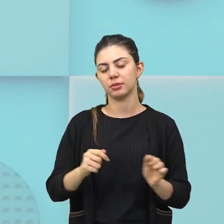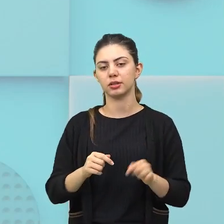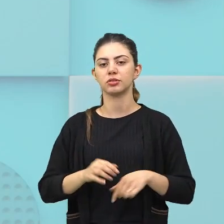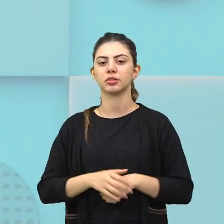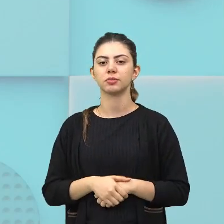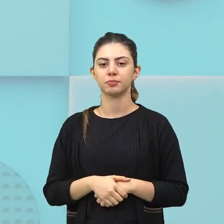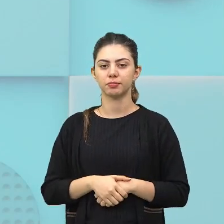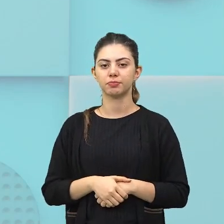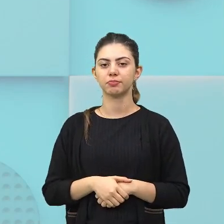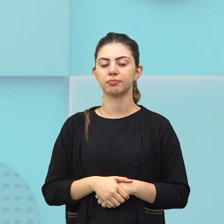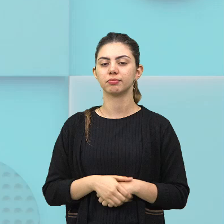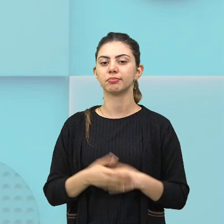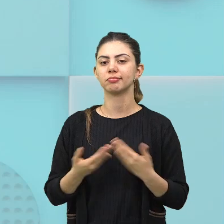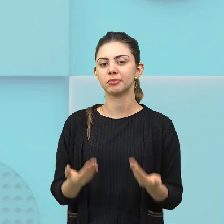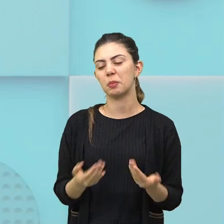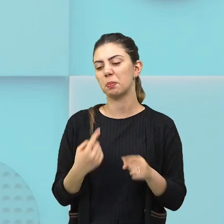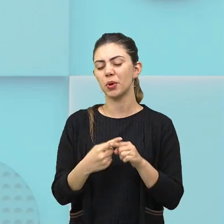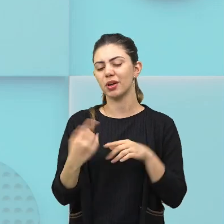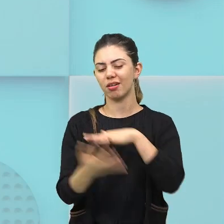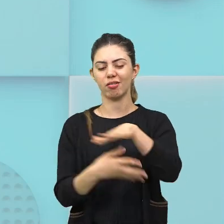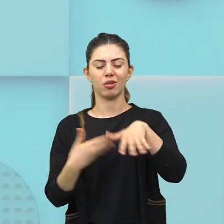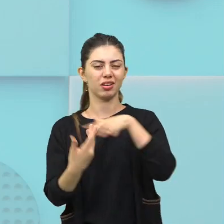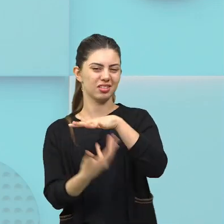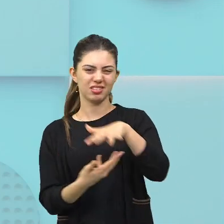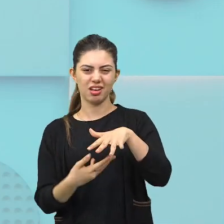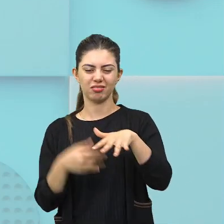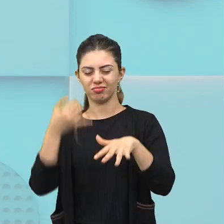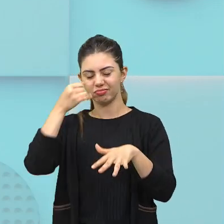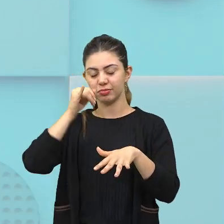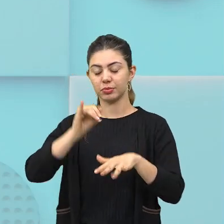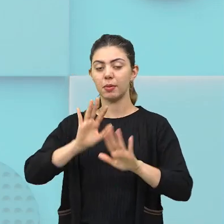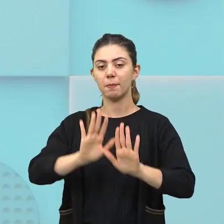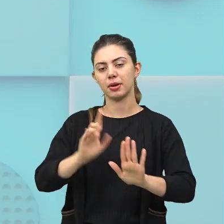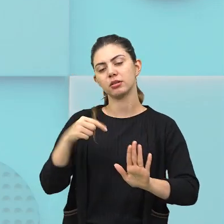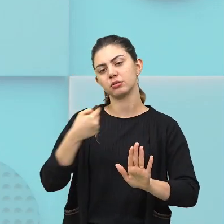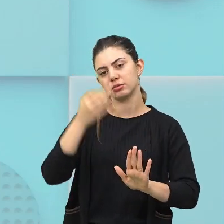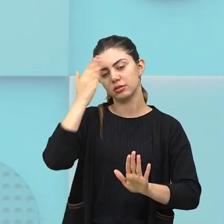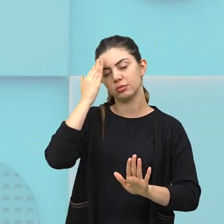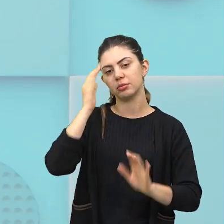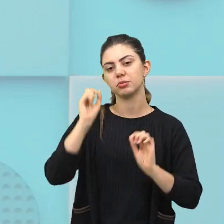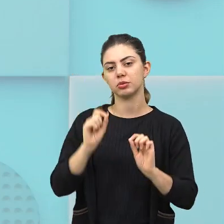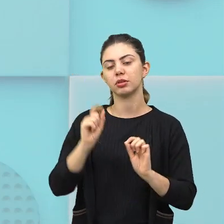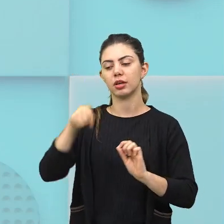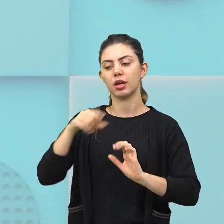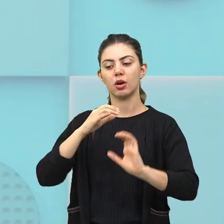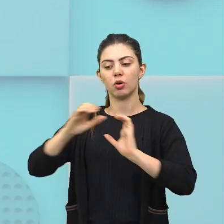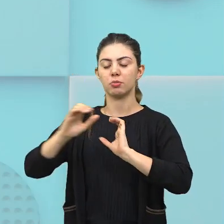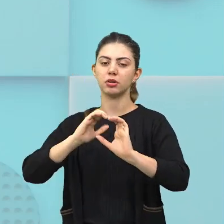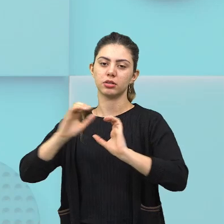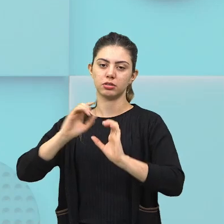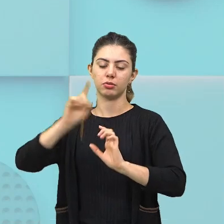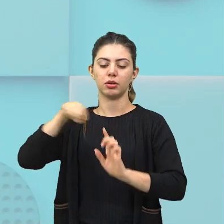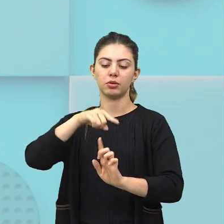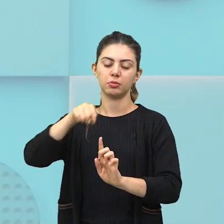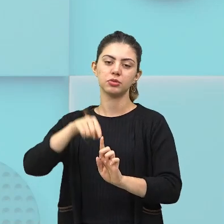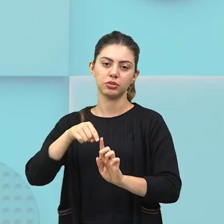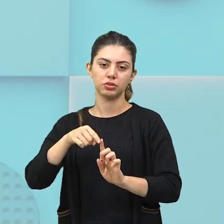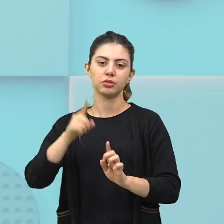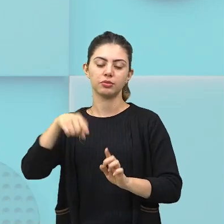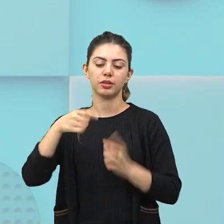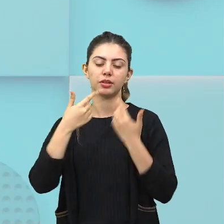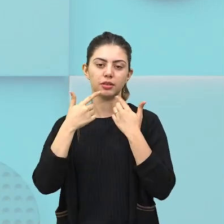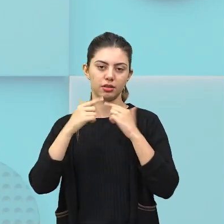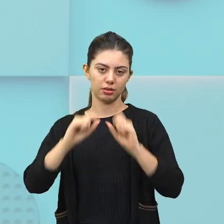tornar algo desordenado. Mas é claro que a comunicação é o objetivo primeiro ali da nossa